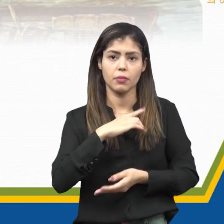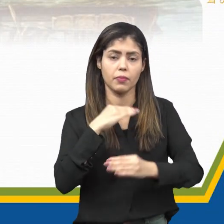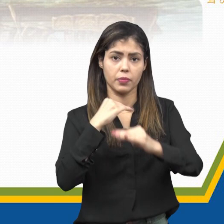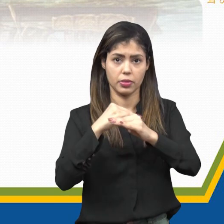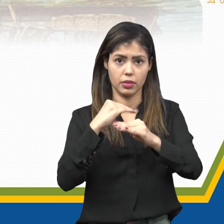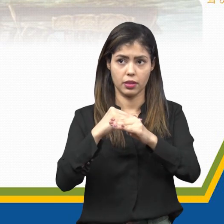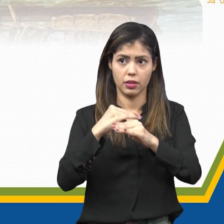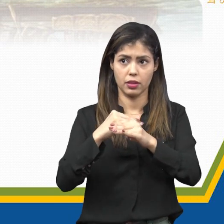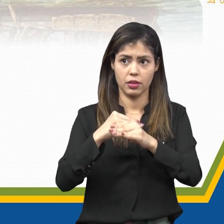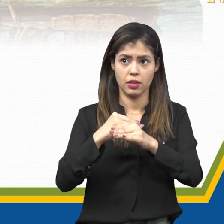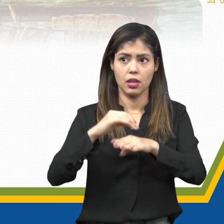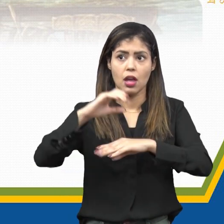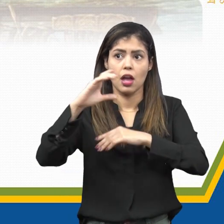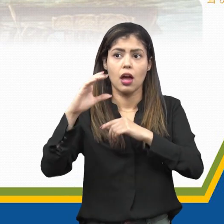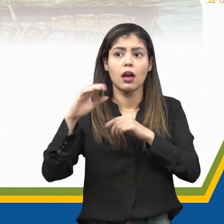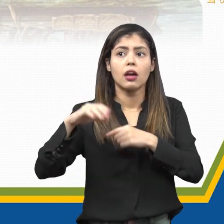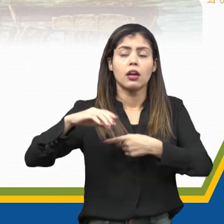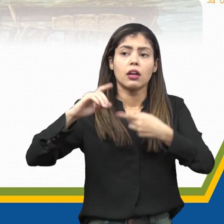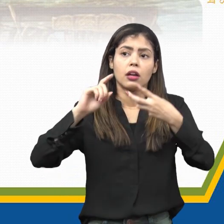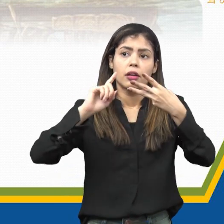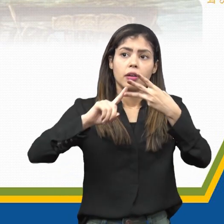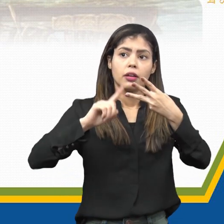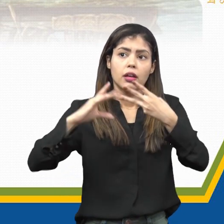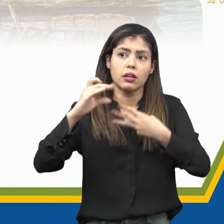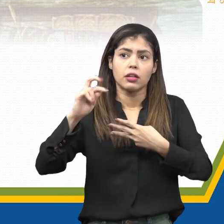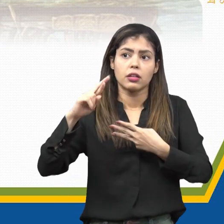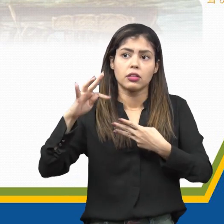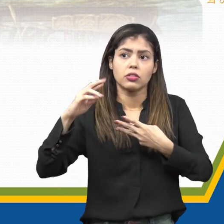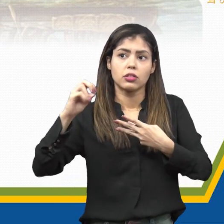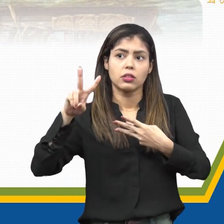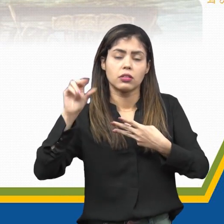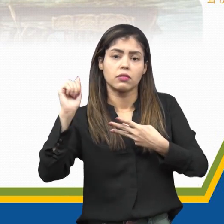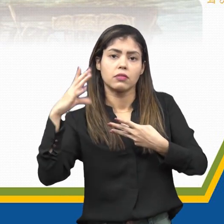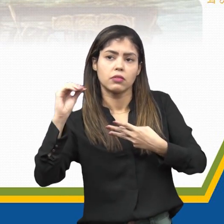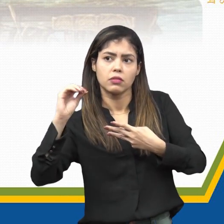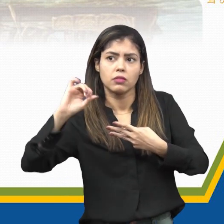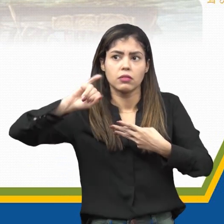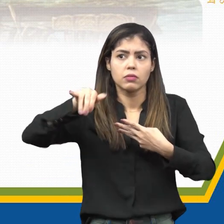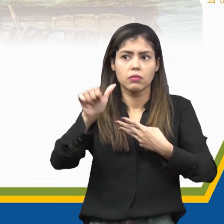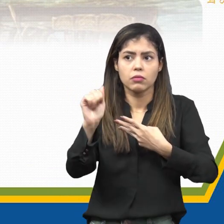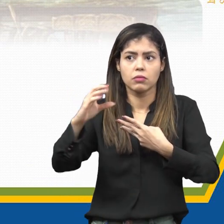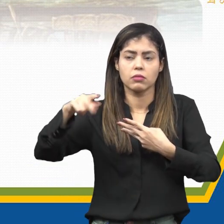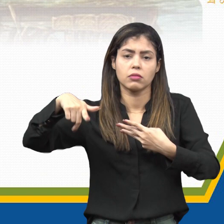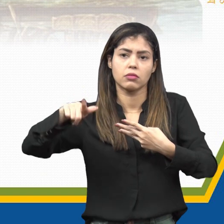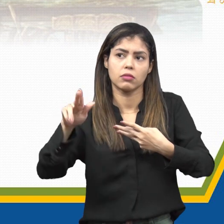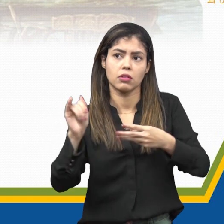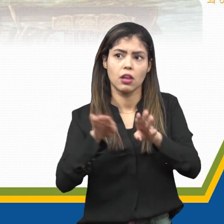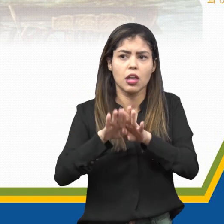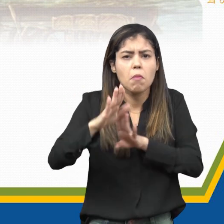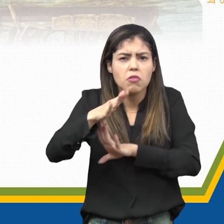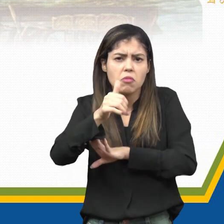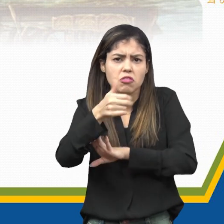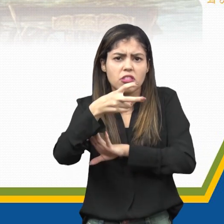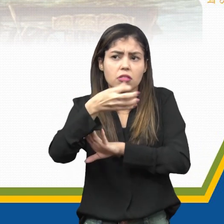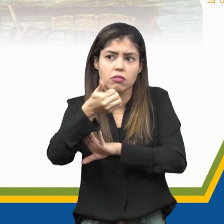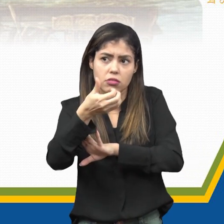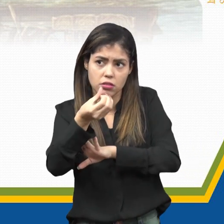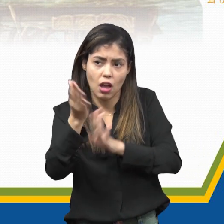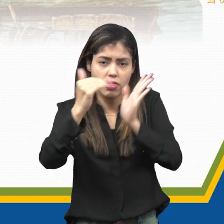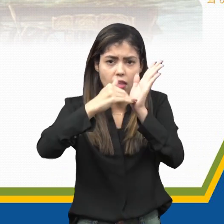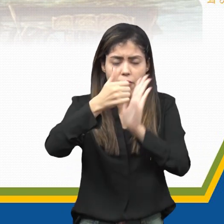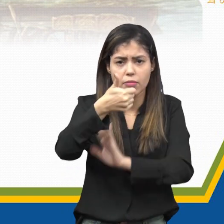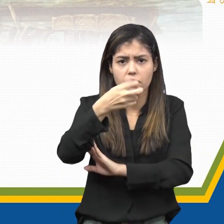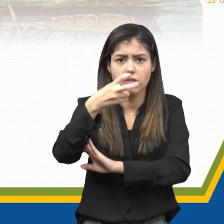por Cristóvão Jacques, né, 1516 e 1520, que são as expedições organizadas para combater